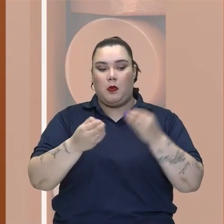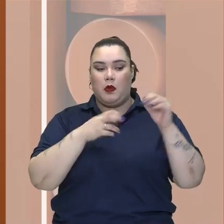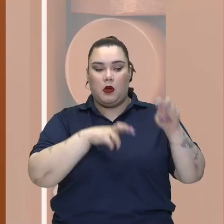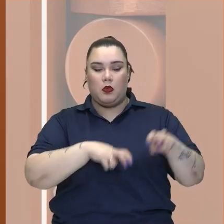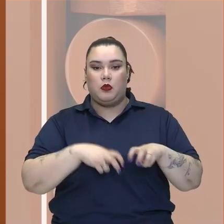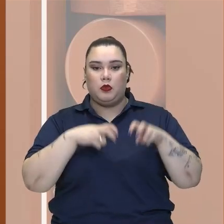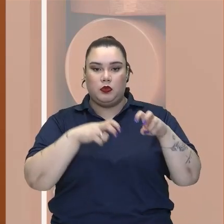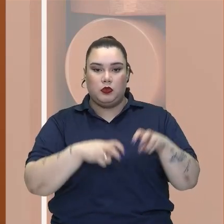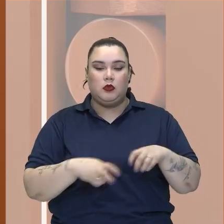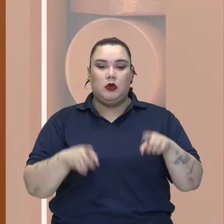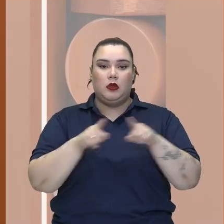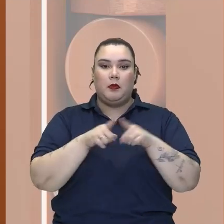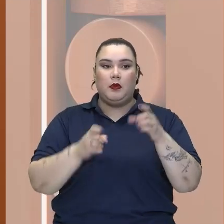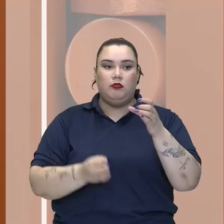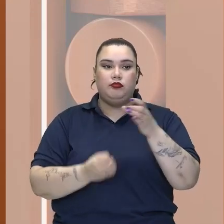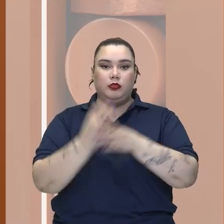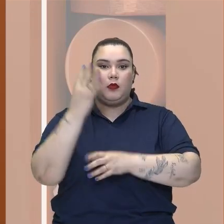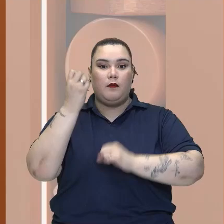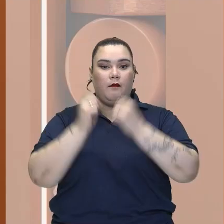pela industrialização.